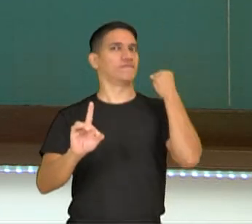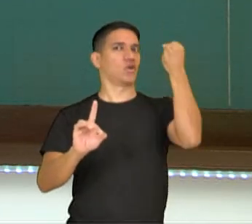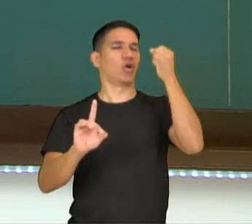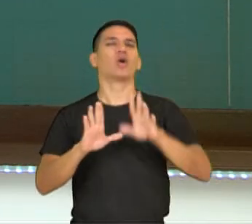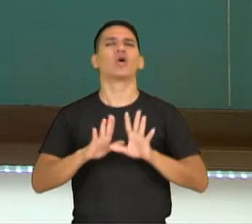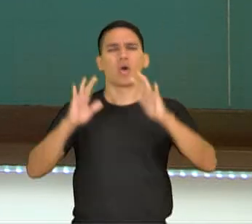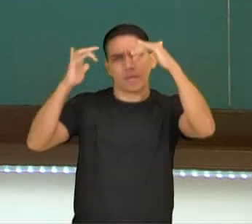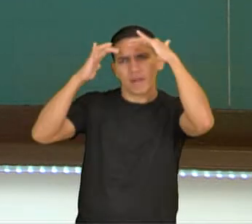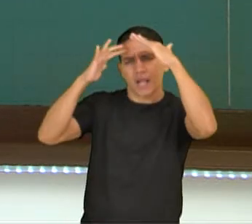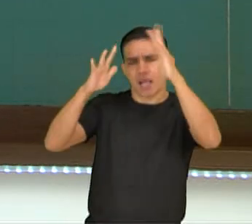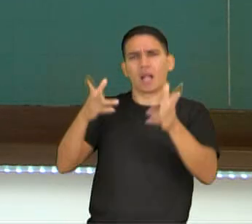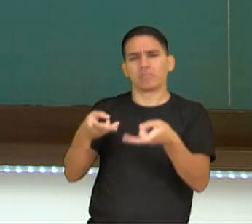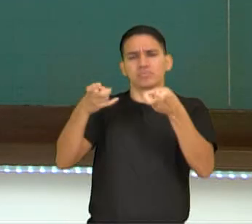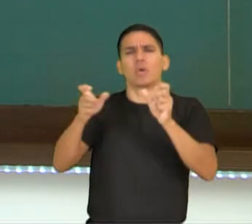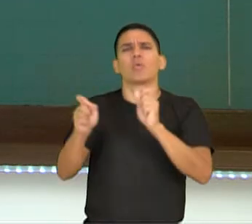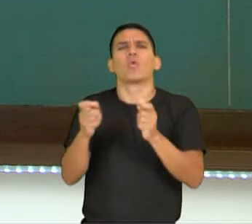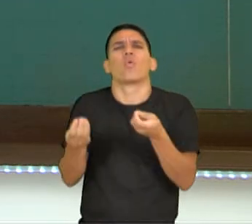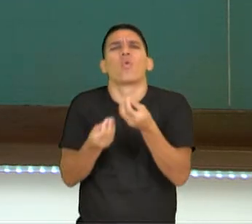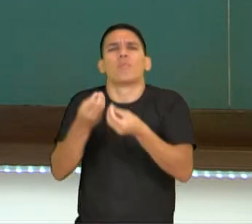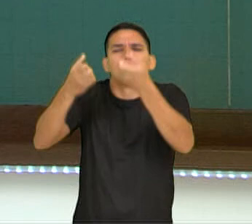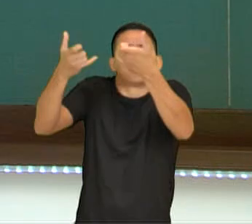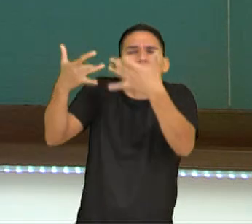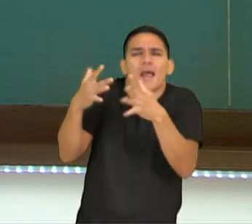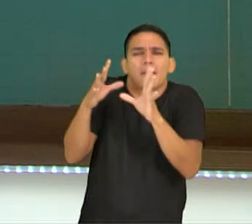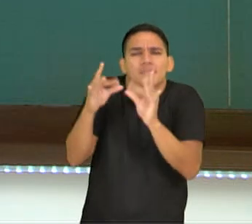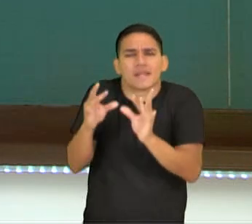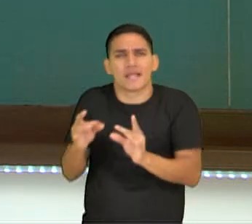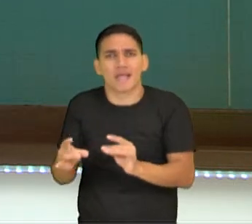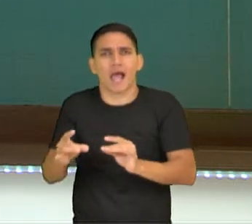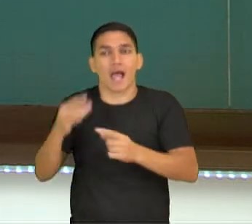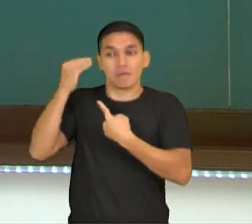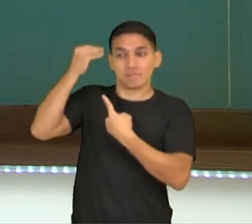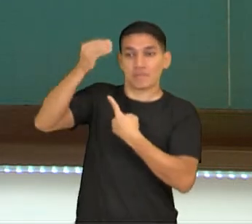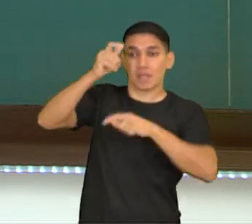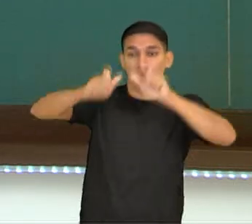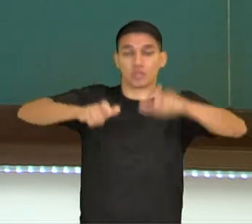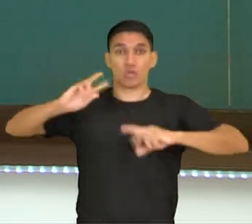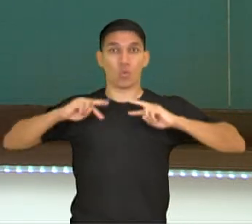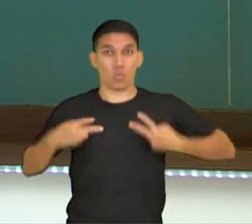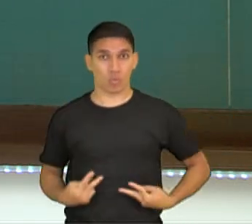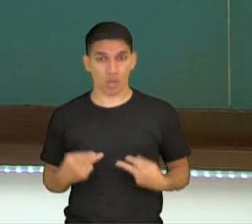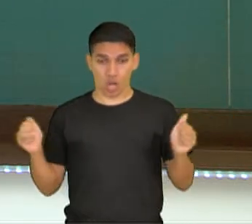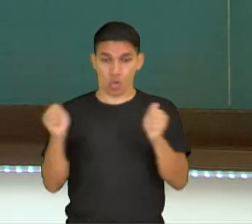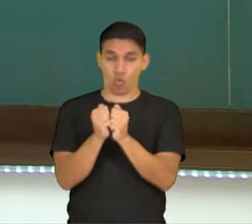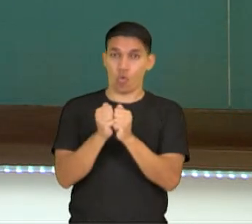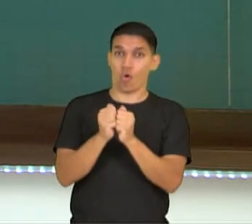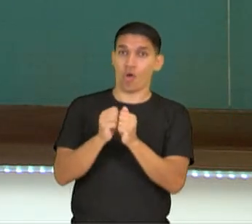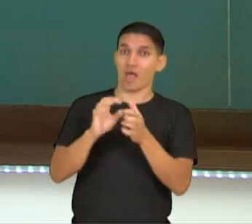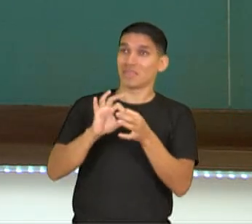serem justificadas, a justificar a experiência do ser humano com Deus, ou seja,